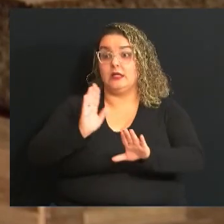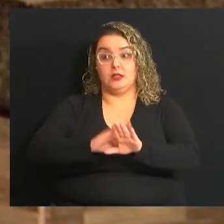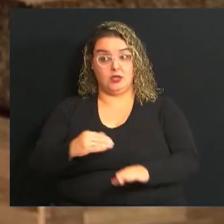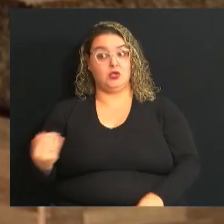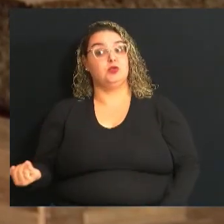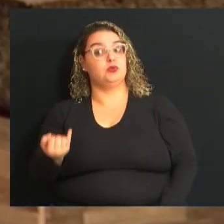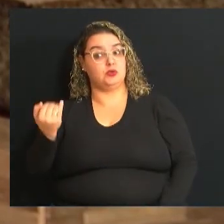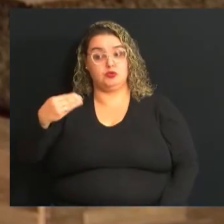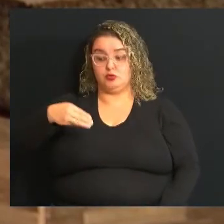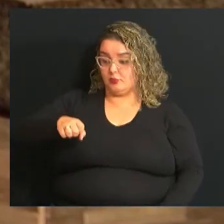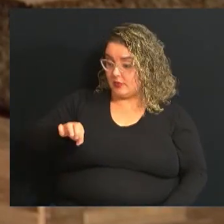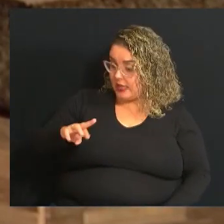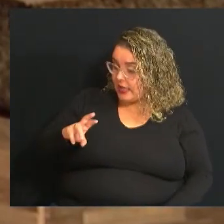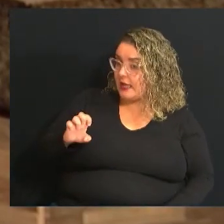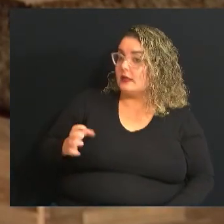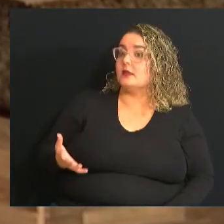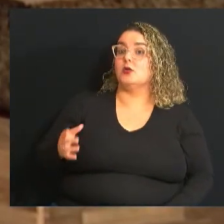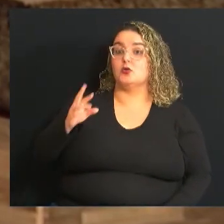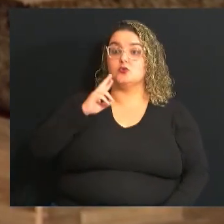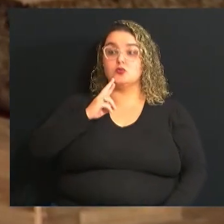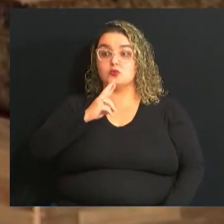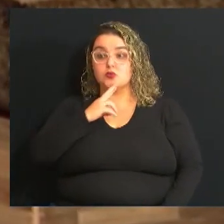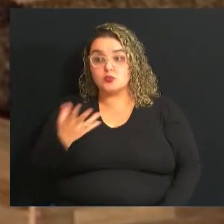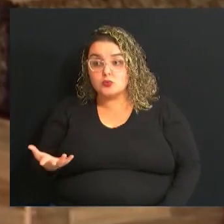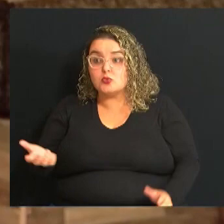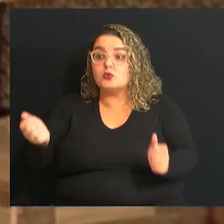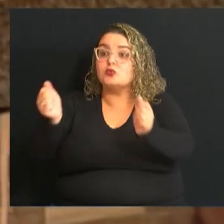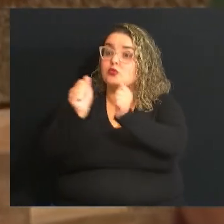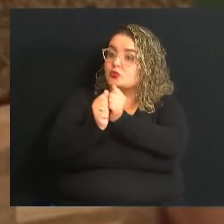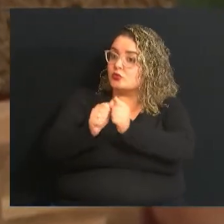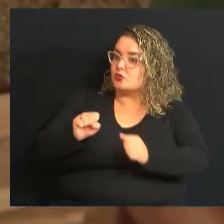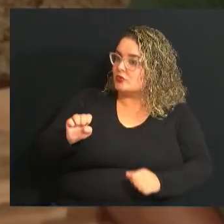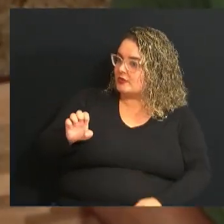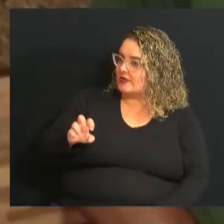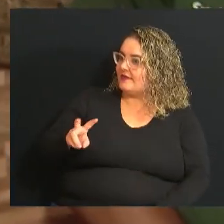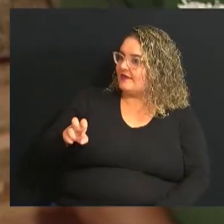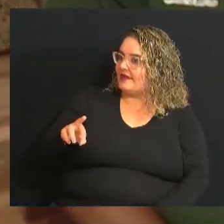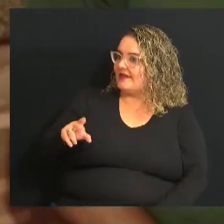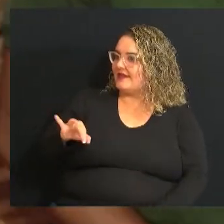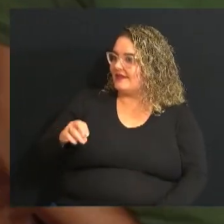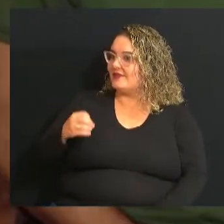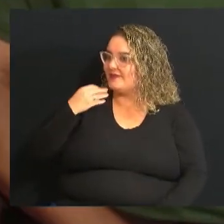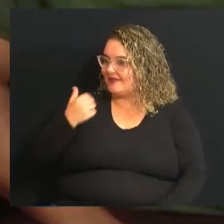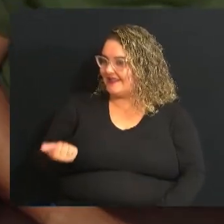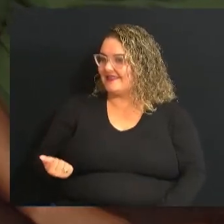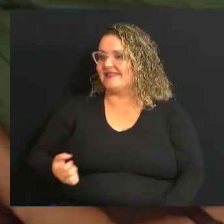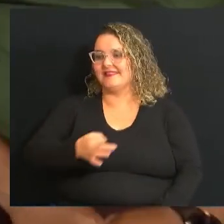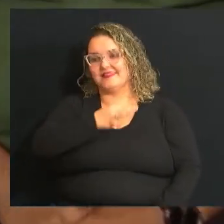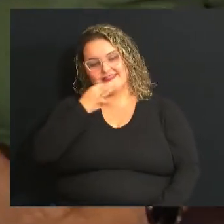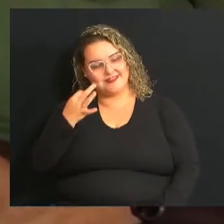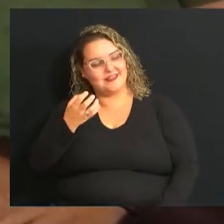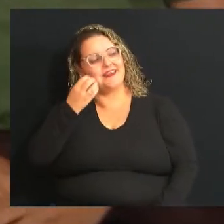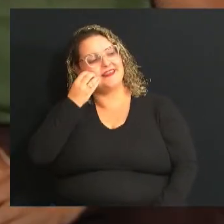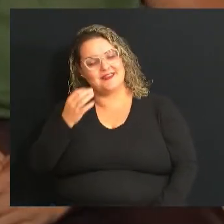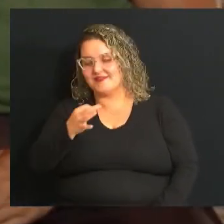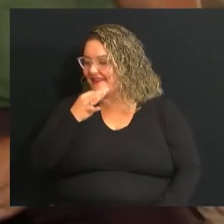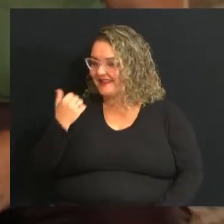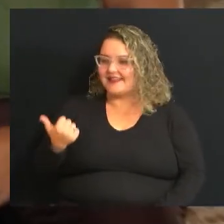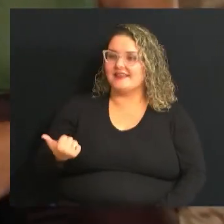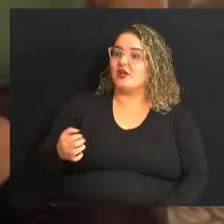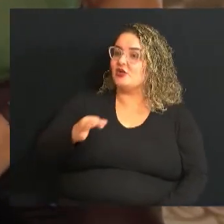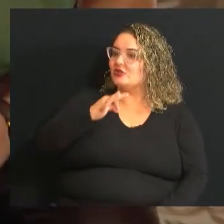já está escrito lá, sem juros. Agora, se parcelar em 8, 9, 12, já tem juros. Todos os sites têm que ter,